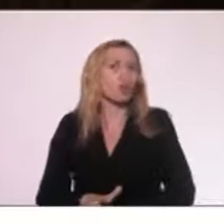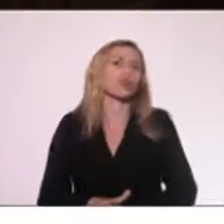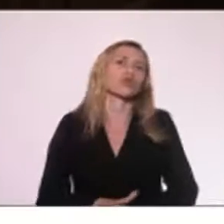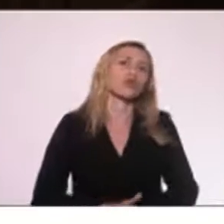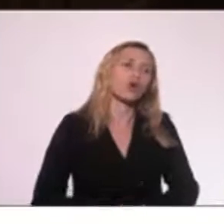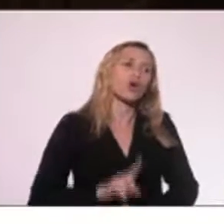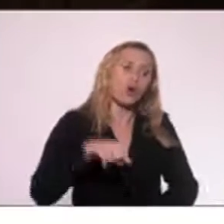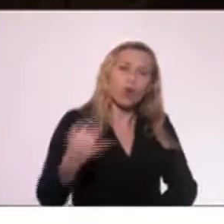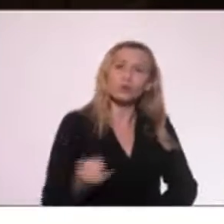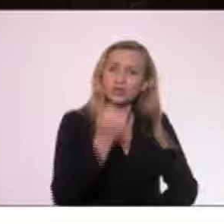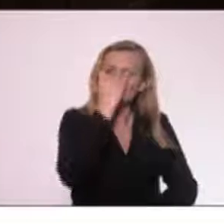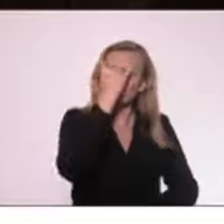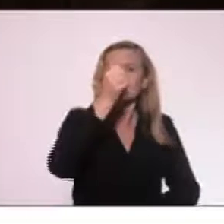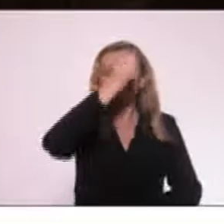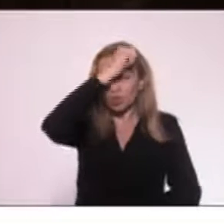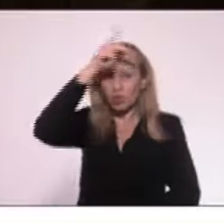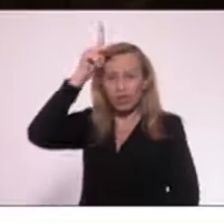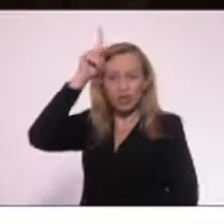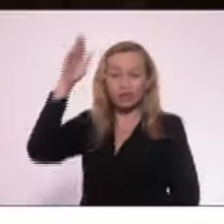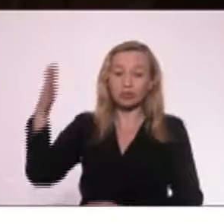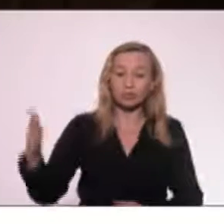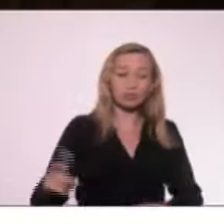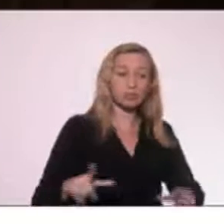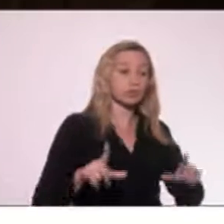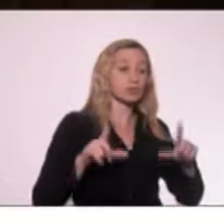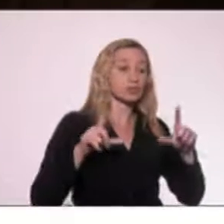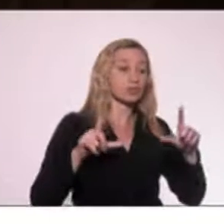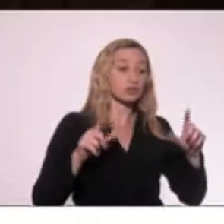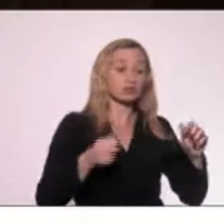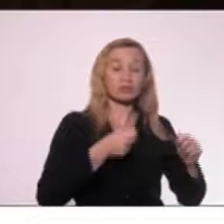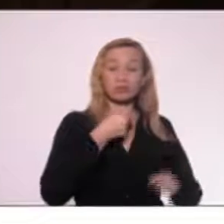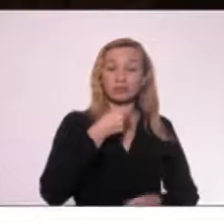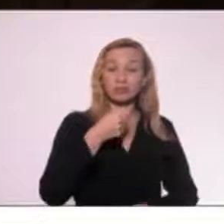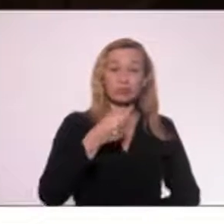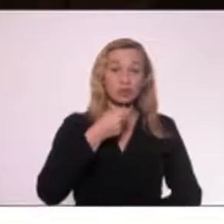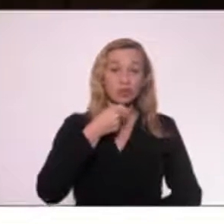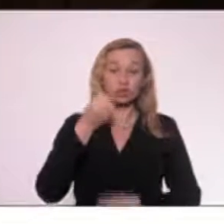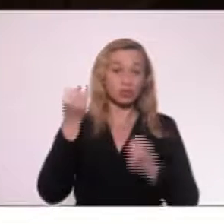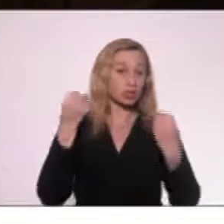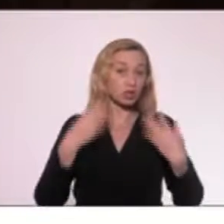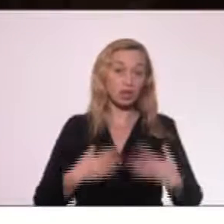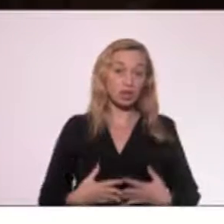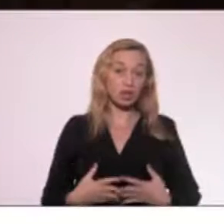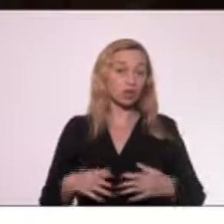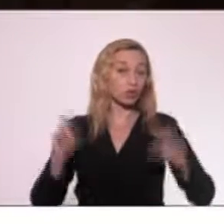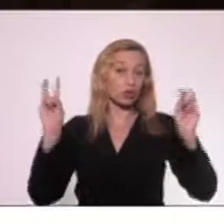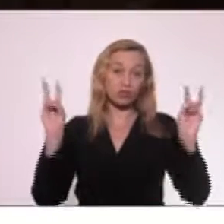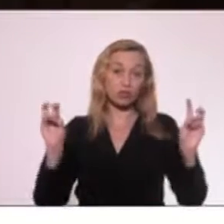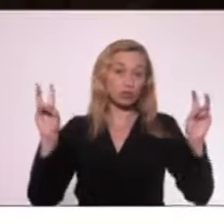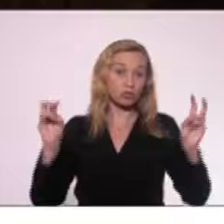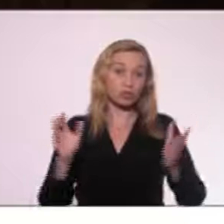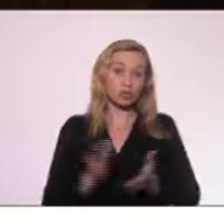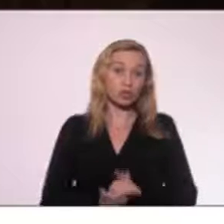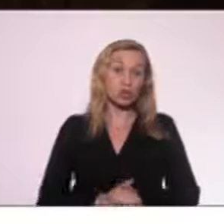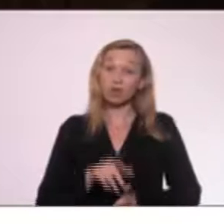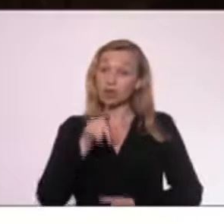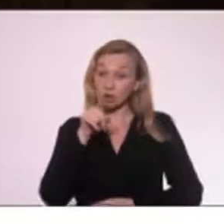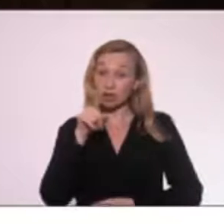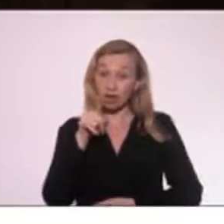tragédia, vem o prefeito a público dar explicações sobre um assunto que